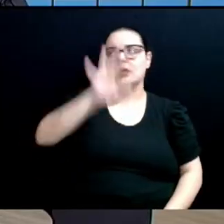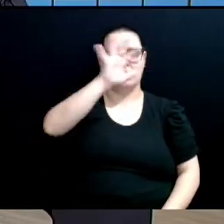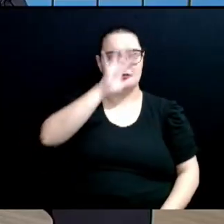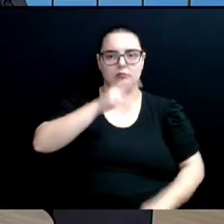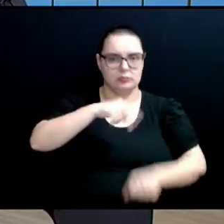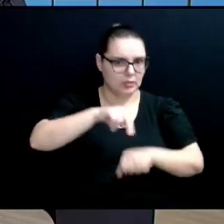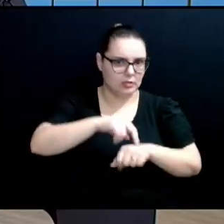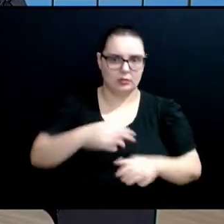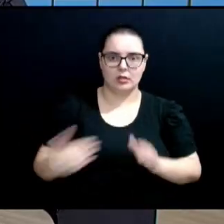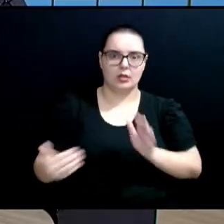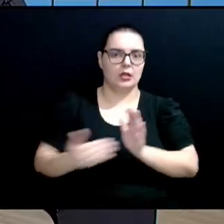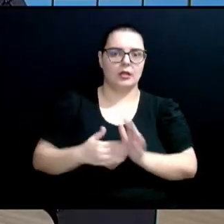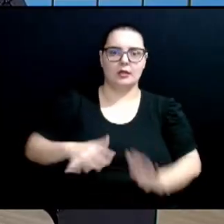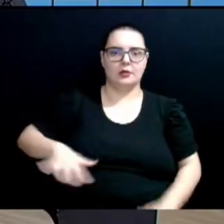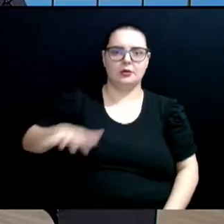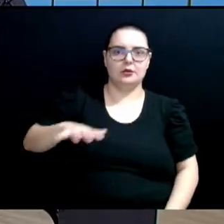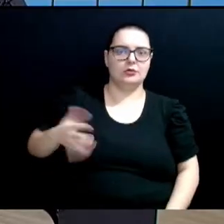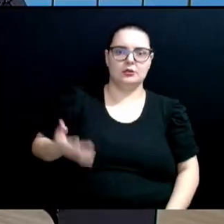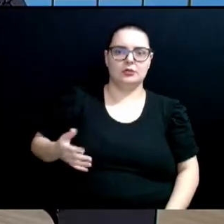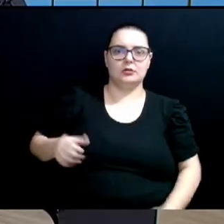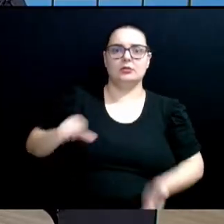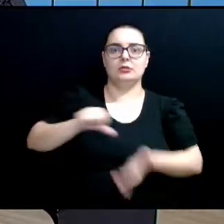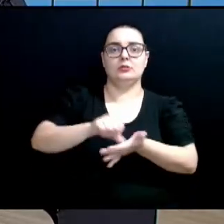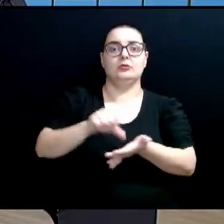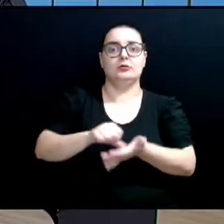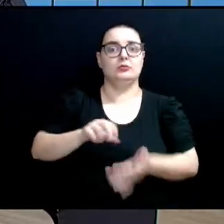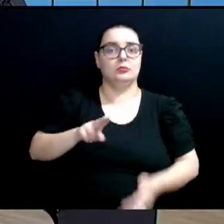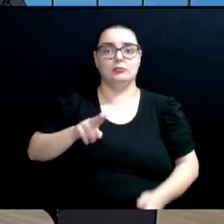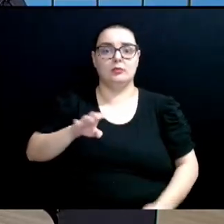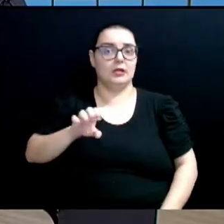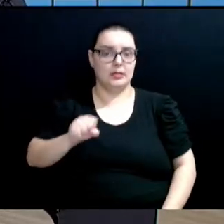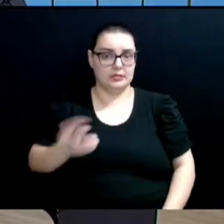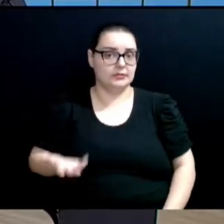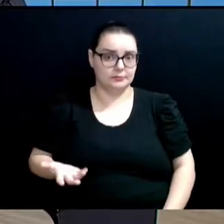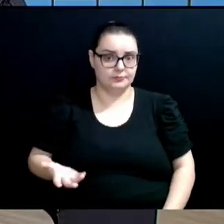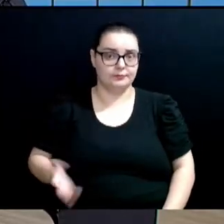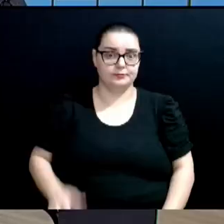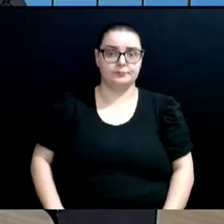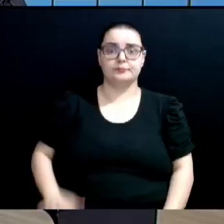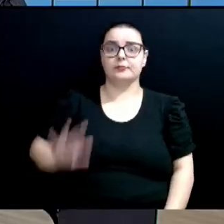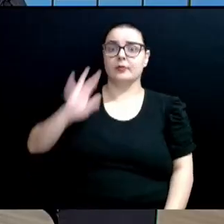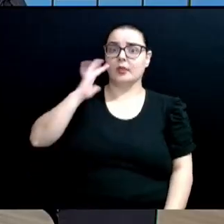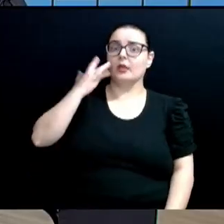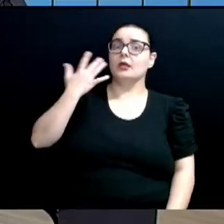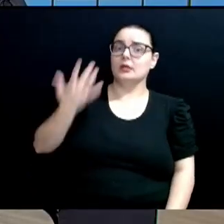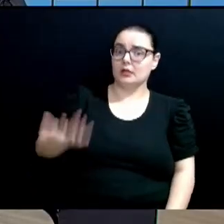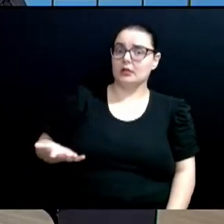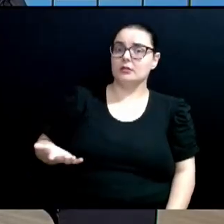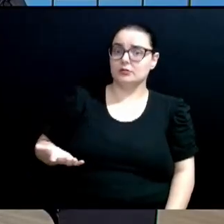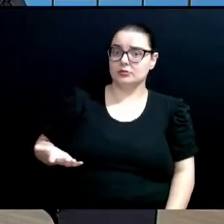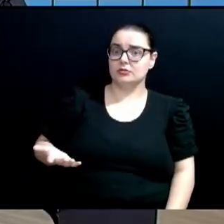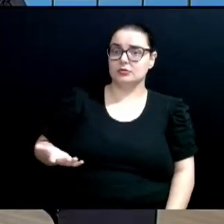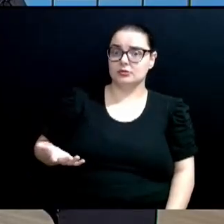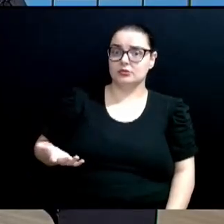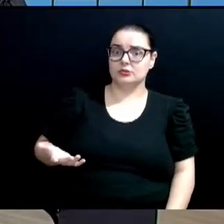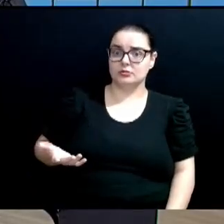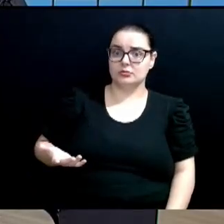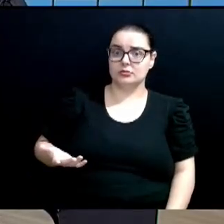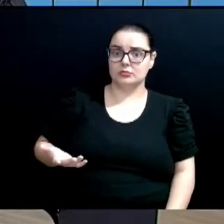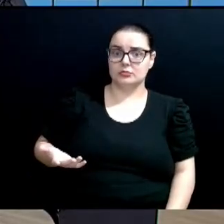o nível da unidade básica de saúde, né? E eu acho que esse